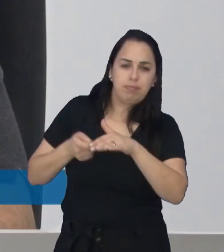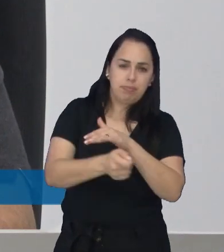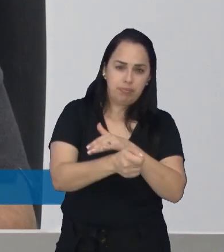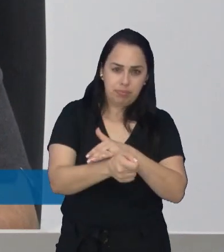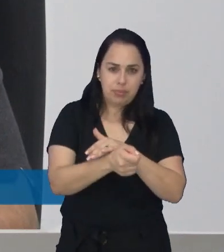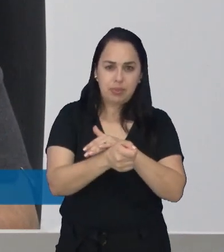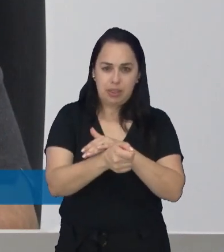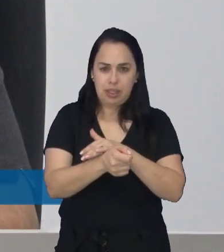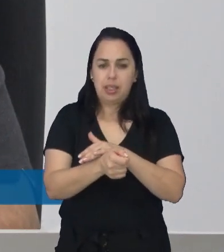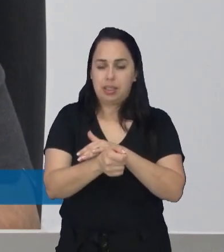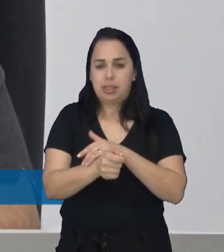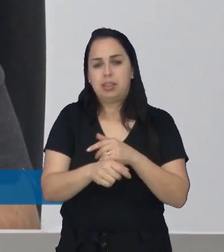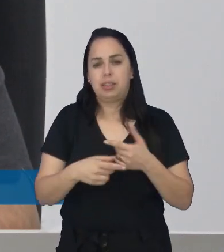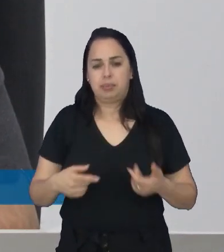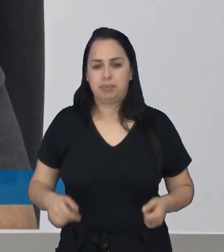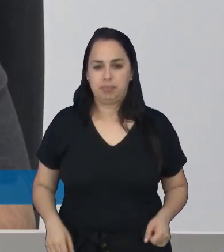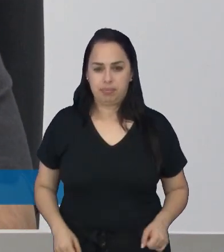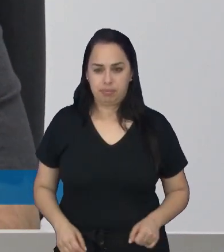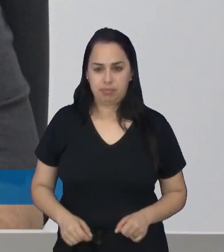lá depositados